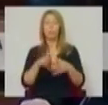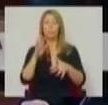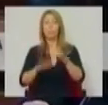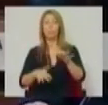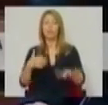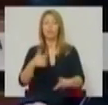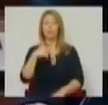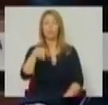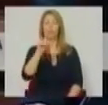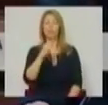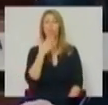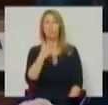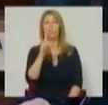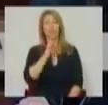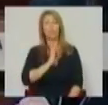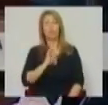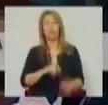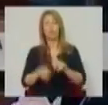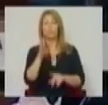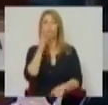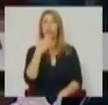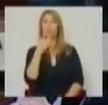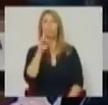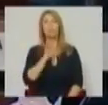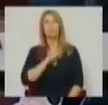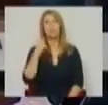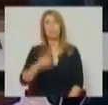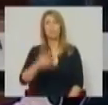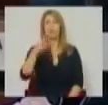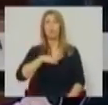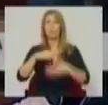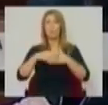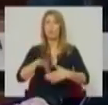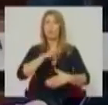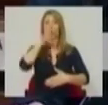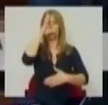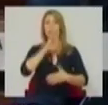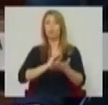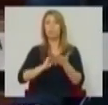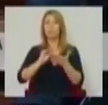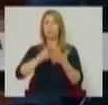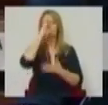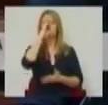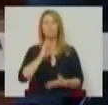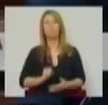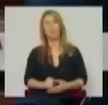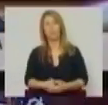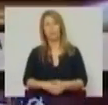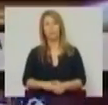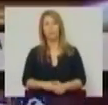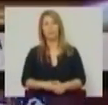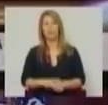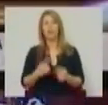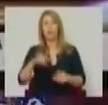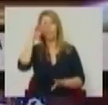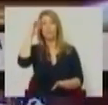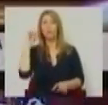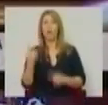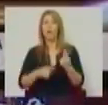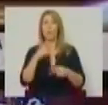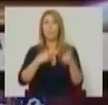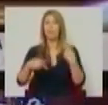Esquerda. Por favor, Sra. Deputada. Muito obrigada, Sr. Presidente. Queria cumprimentar o Sr. Ministro e os Srs. Secretários de Estado. Tenho alguma dificuldade em